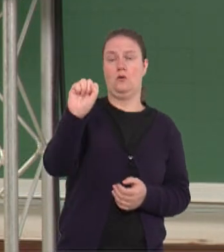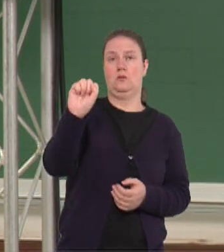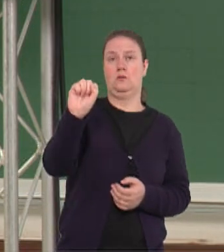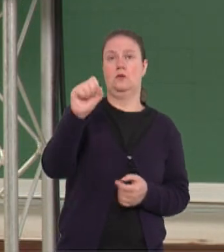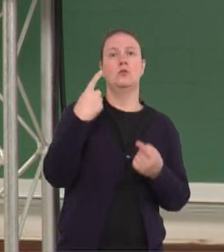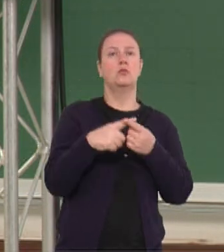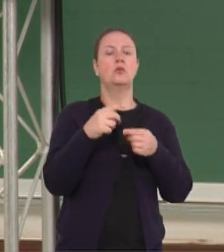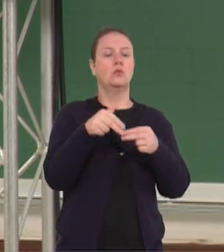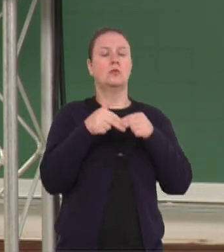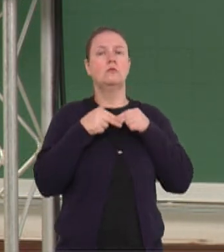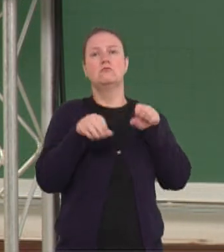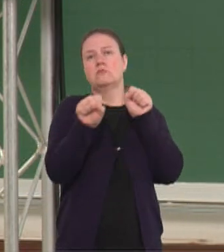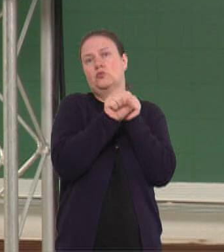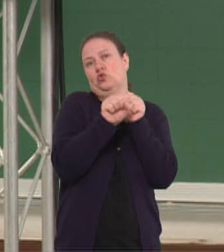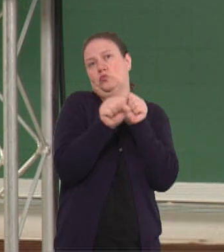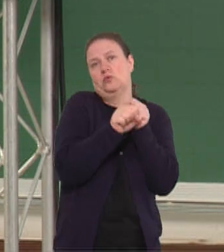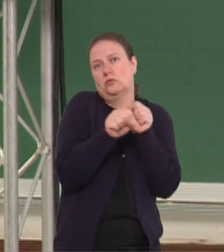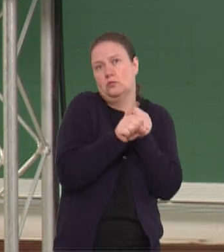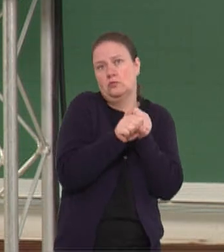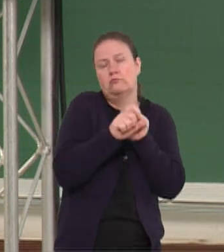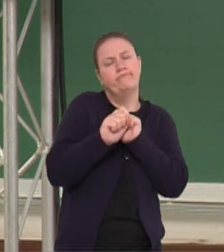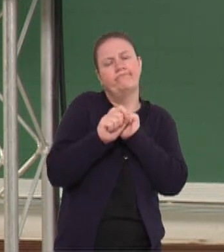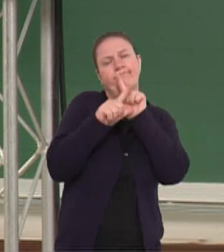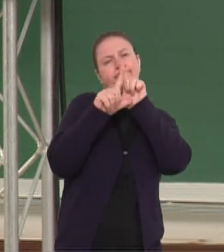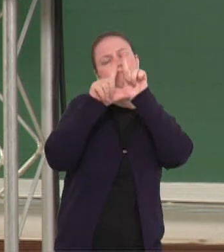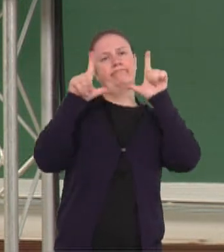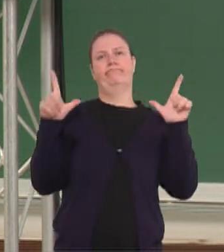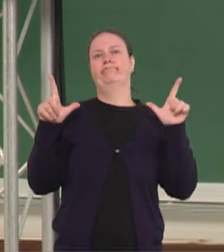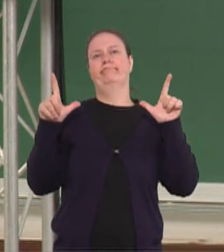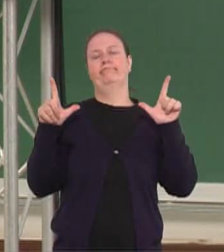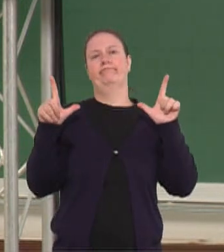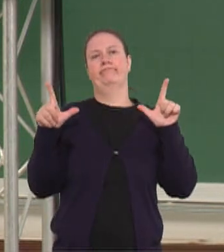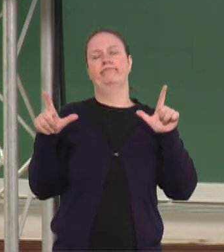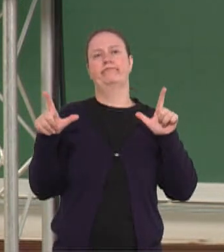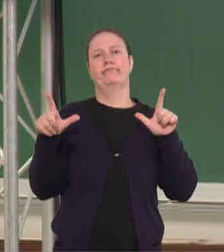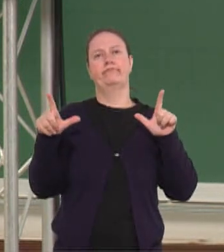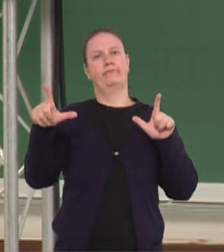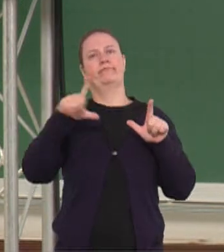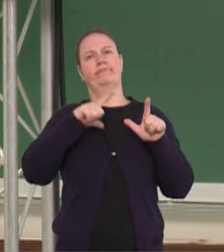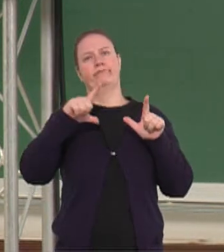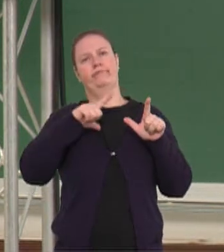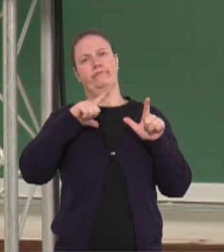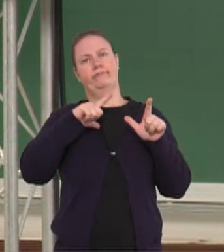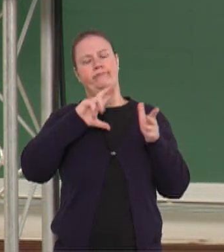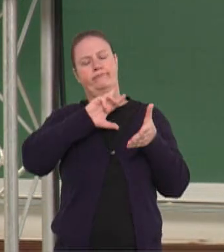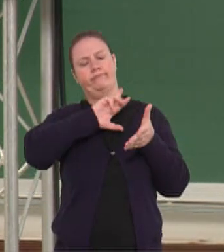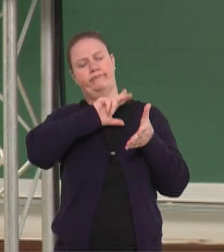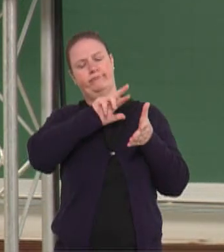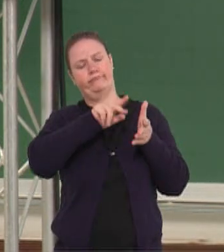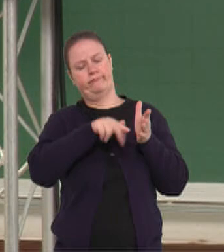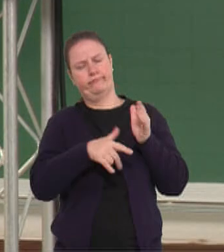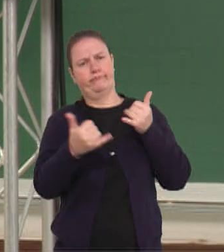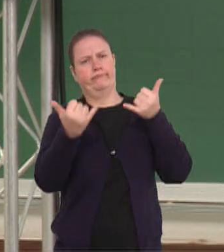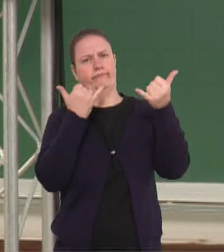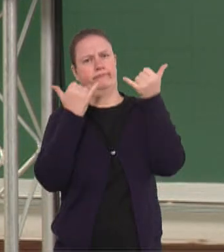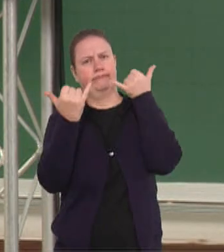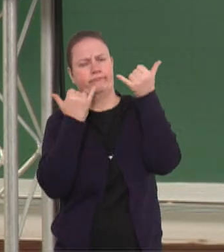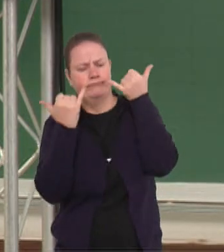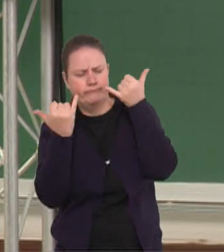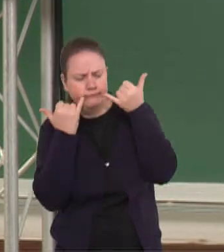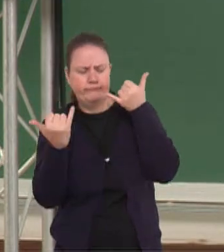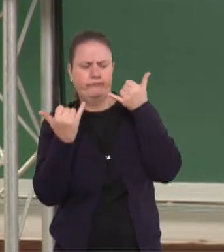Não é difícil. É claro que tem muitas outras informações que vão chegando para a nossa